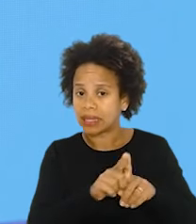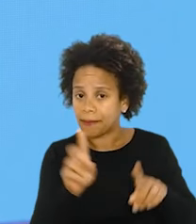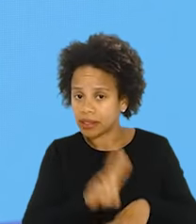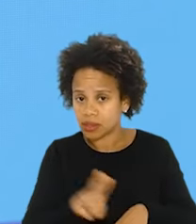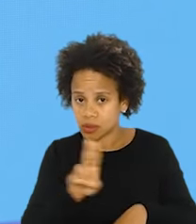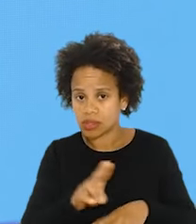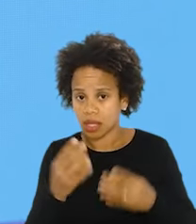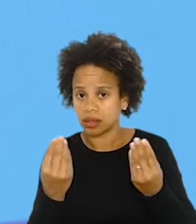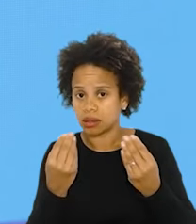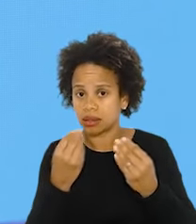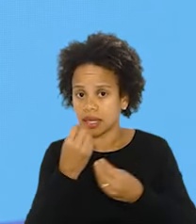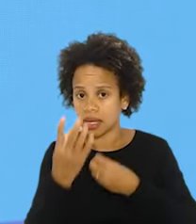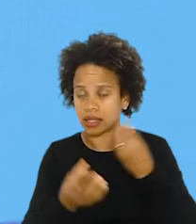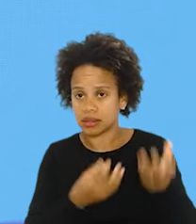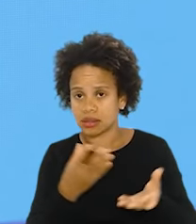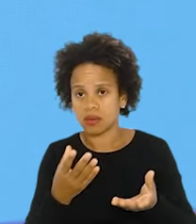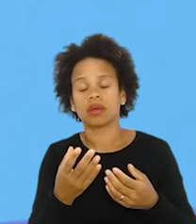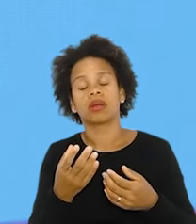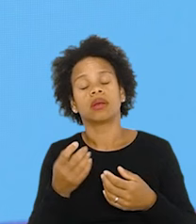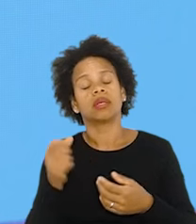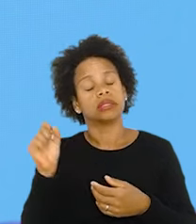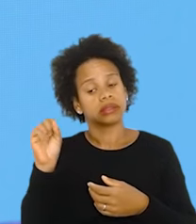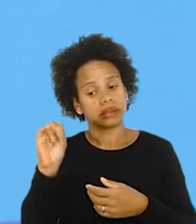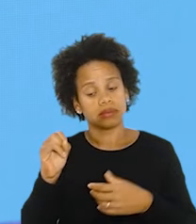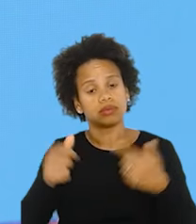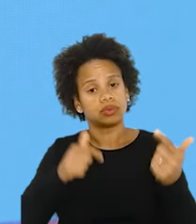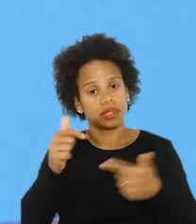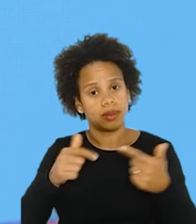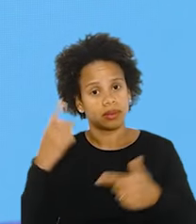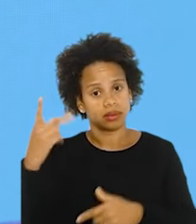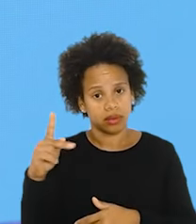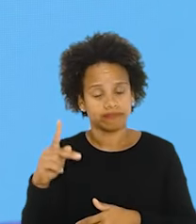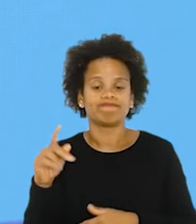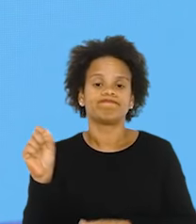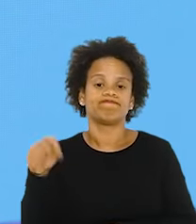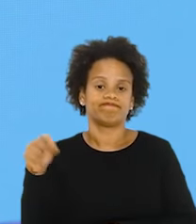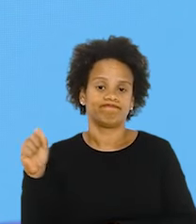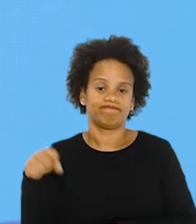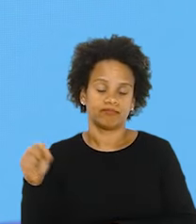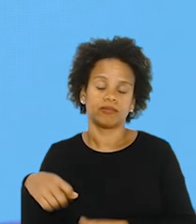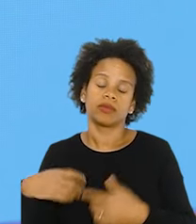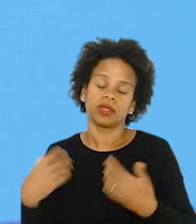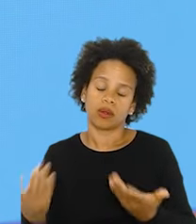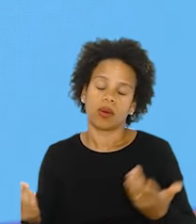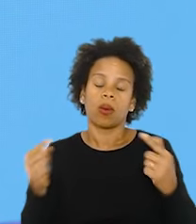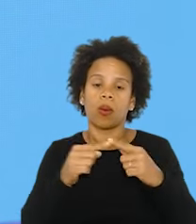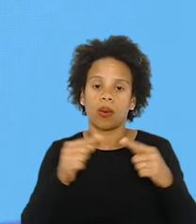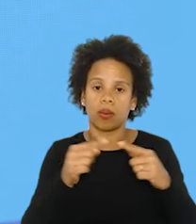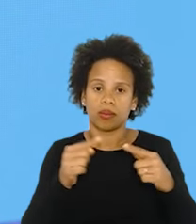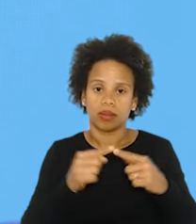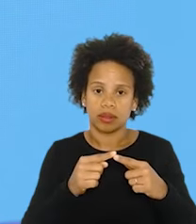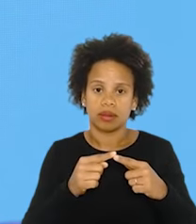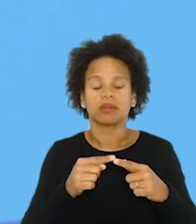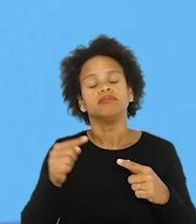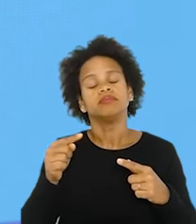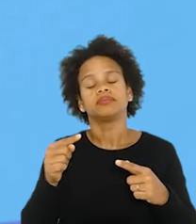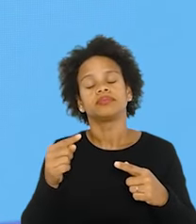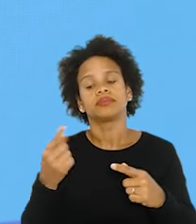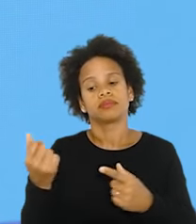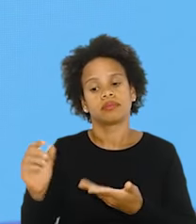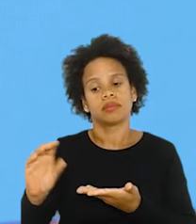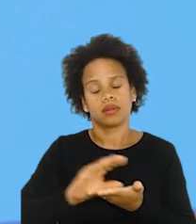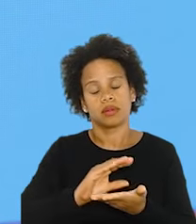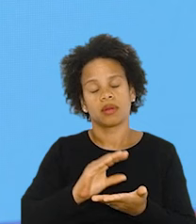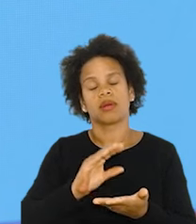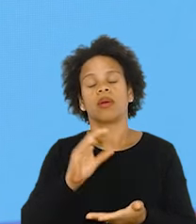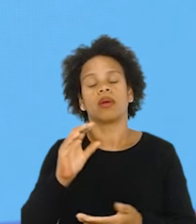declaração eu falei olha foi um valor proveniente da da sua prestação de serviço ele falou sim falei então esse valor faz parte do faturamento bruto da sua empresa então é uma